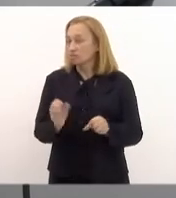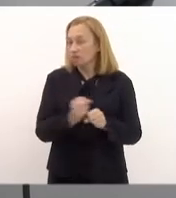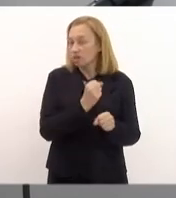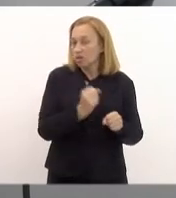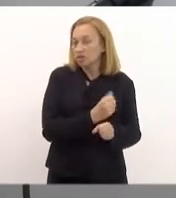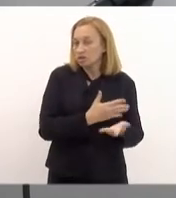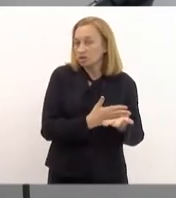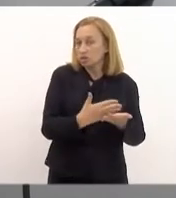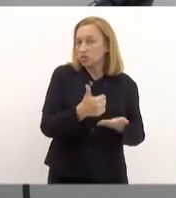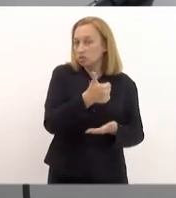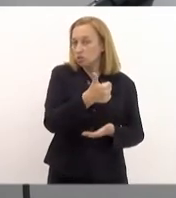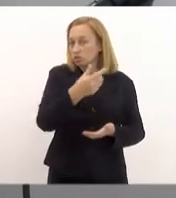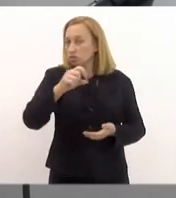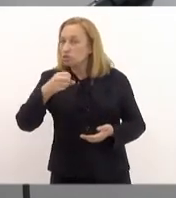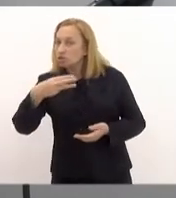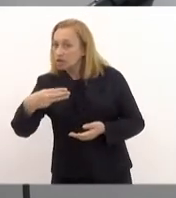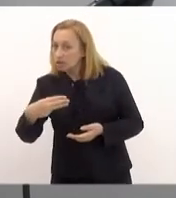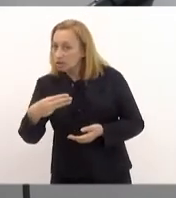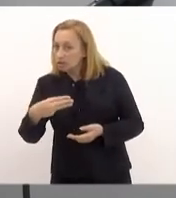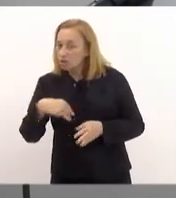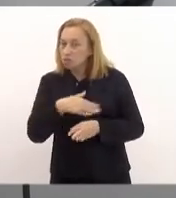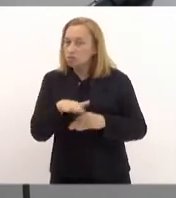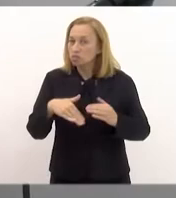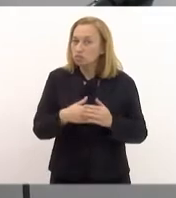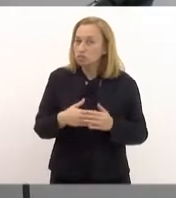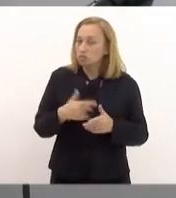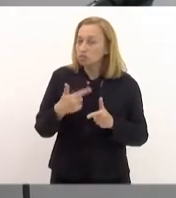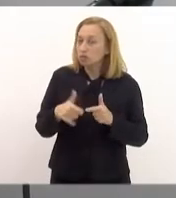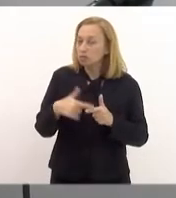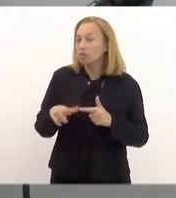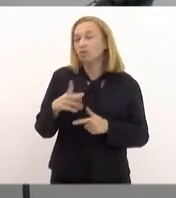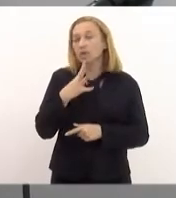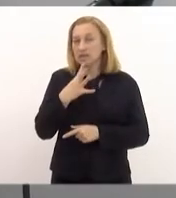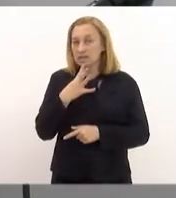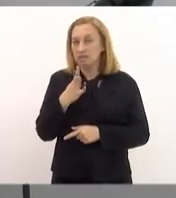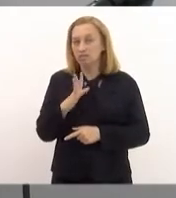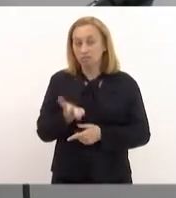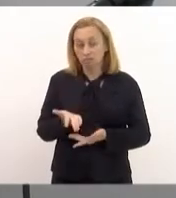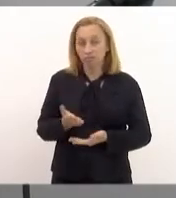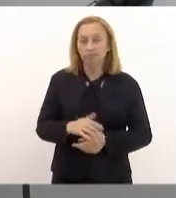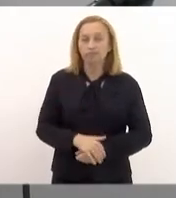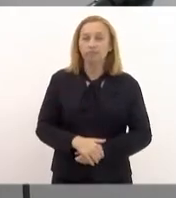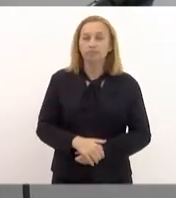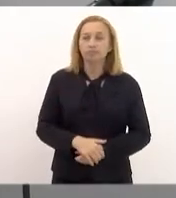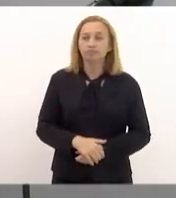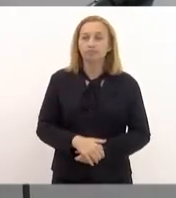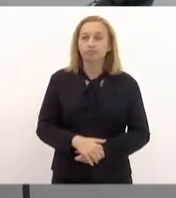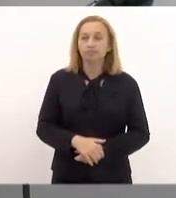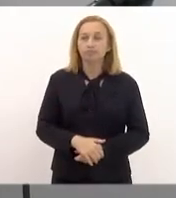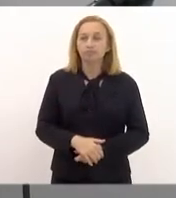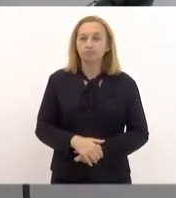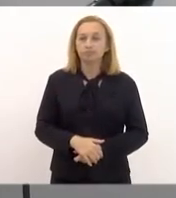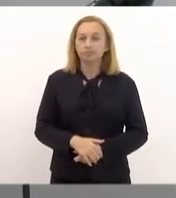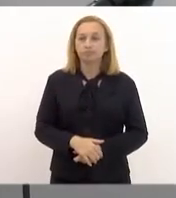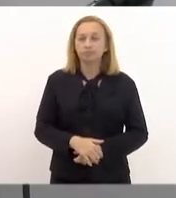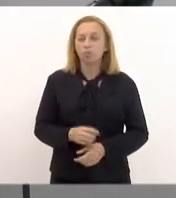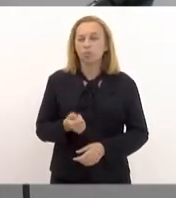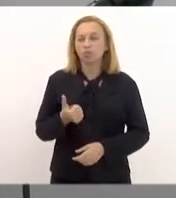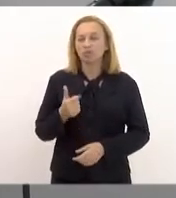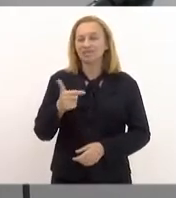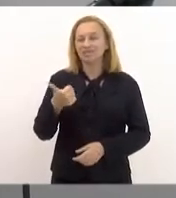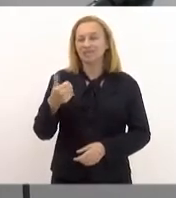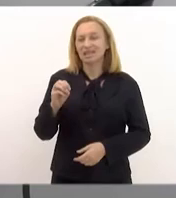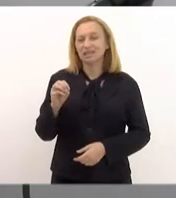2013, né? Com todos os sobressaltos que a gente conhece. Sim, né? Leandro. E quase 10 anos